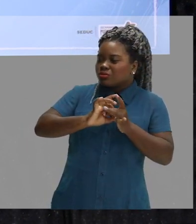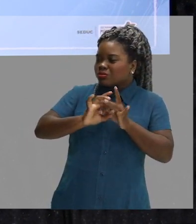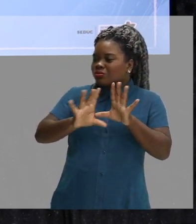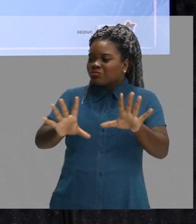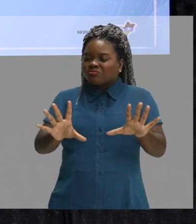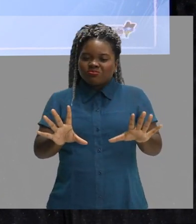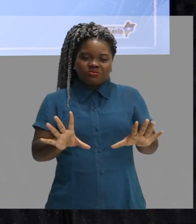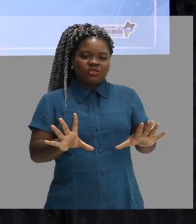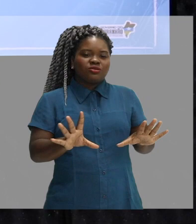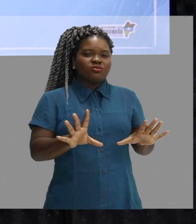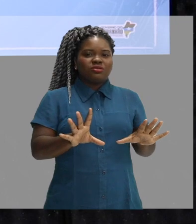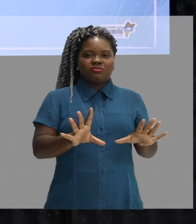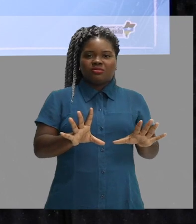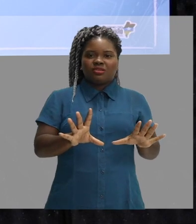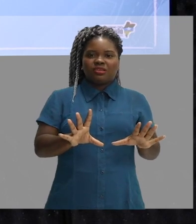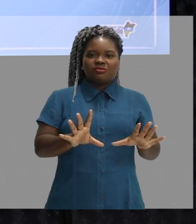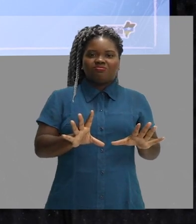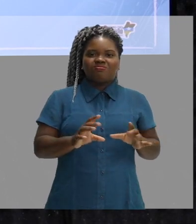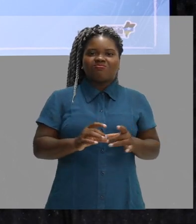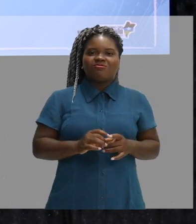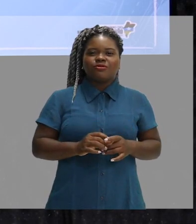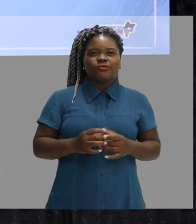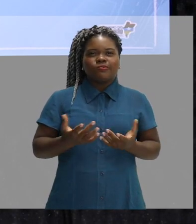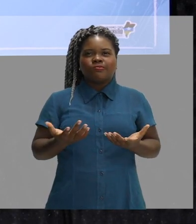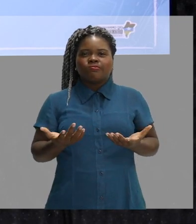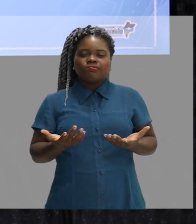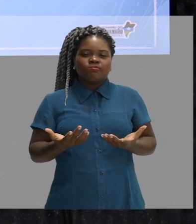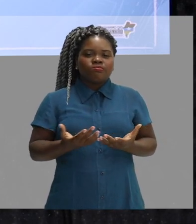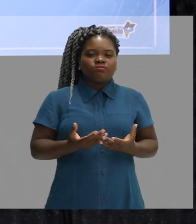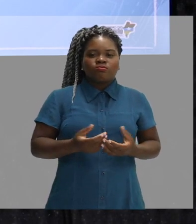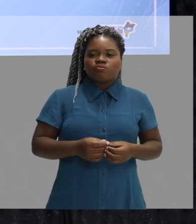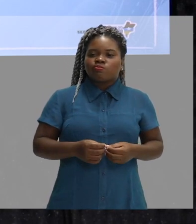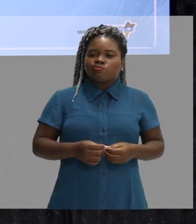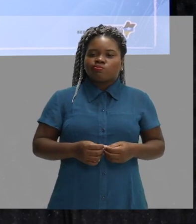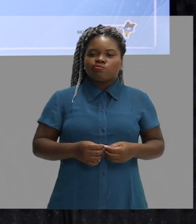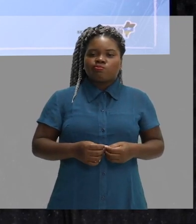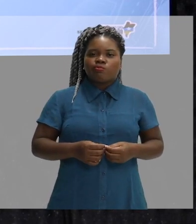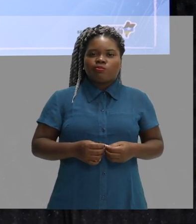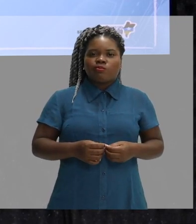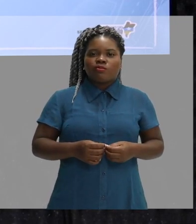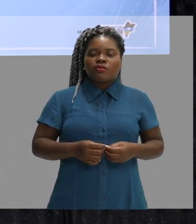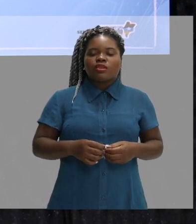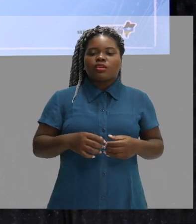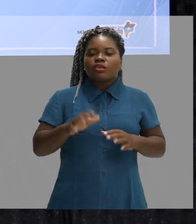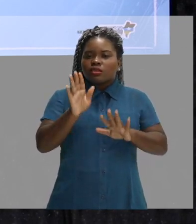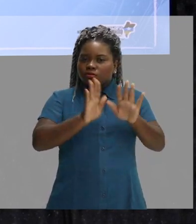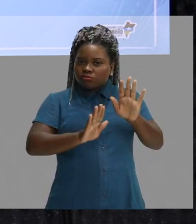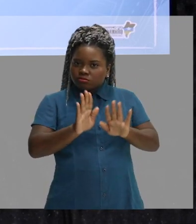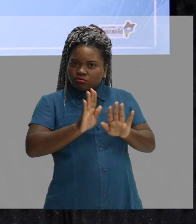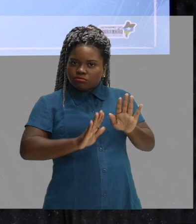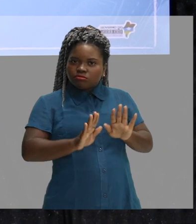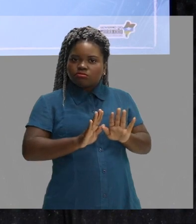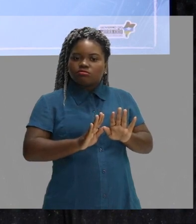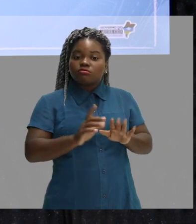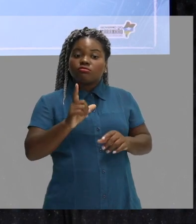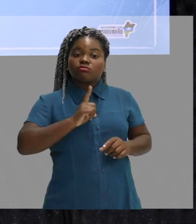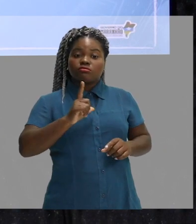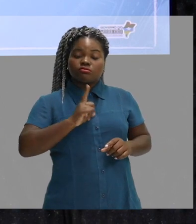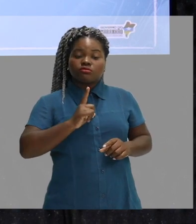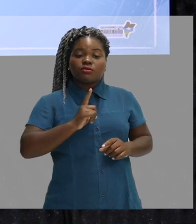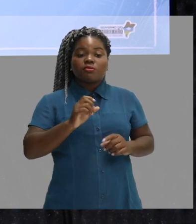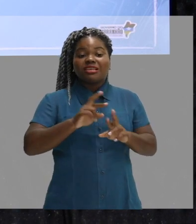maneira prejudicial aos outros, é necessário existir um contrato social. Só que, diferente do Hobbes, que defende